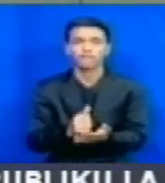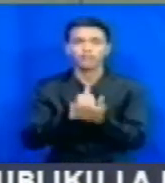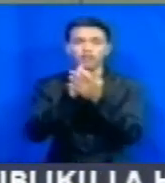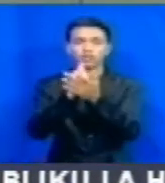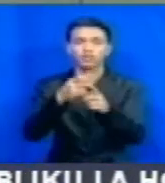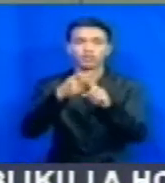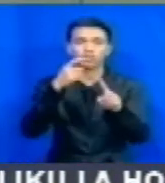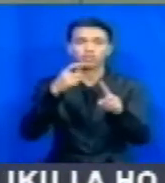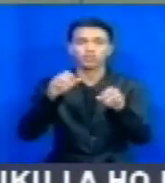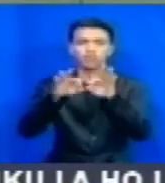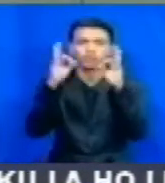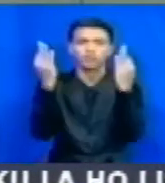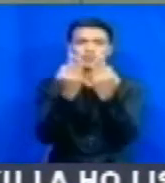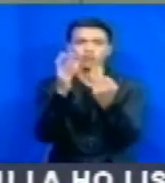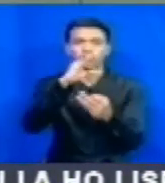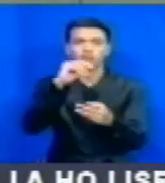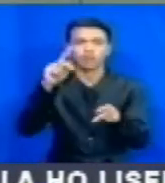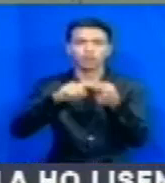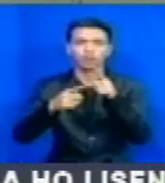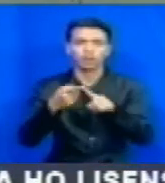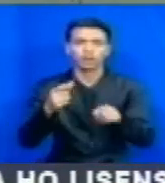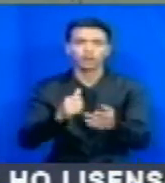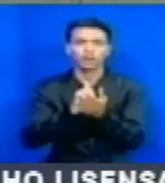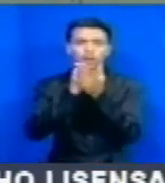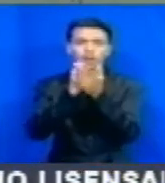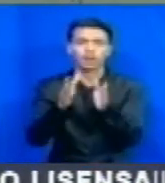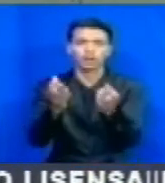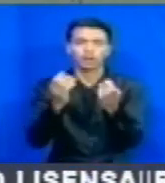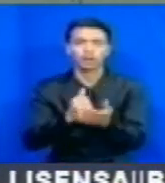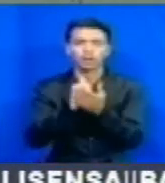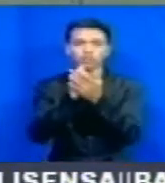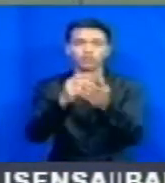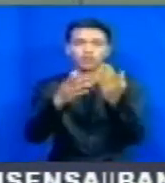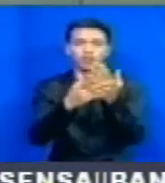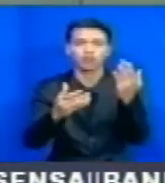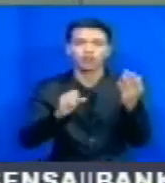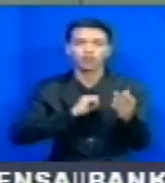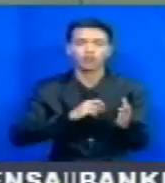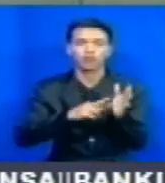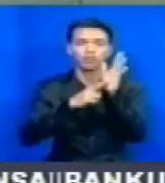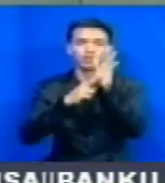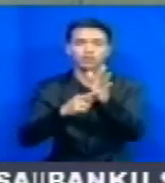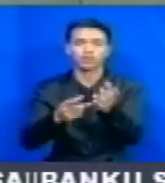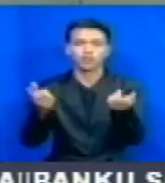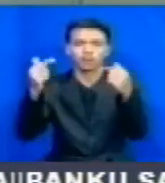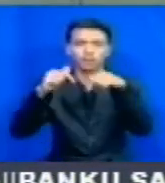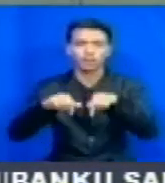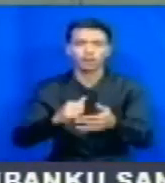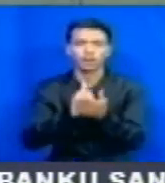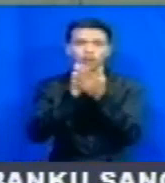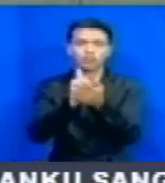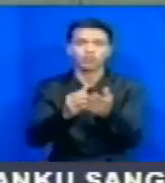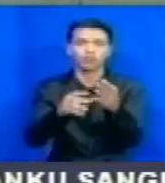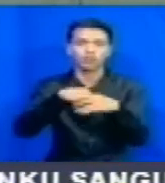husi familia, no colega, ne ben ma precisa ajuda ran, yane hau representanti mai ajuda o